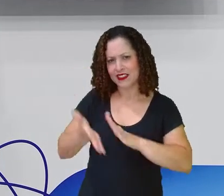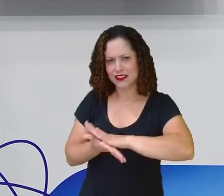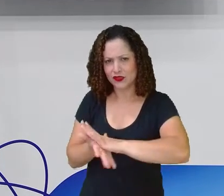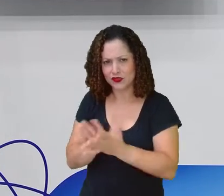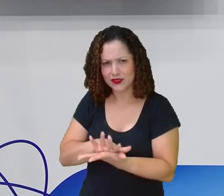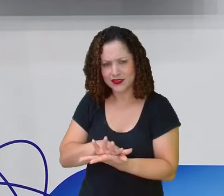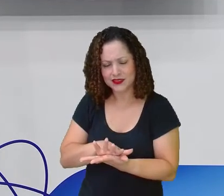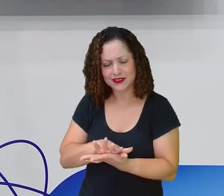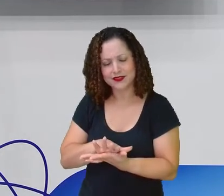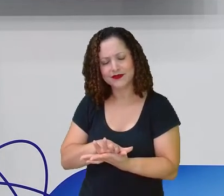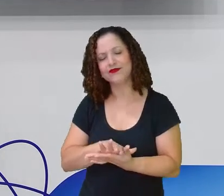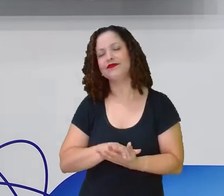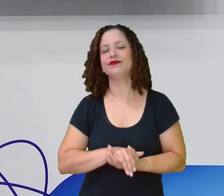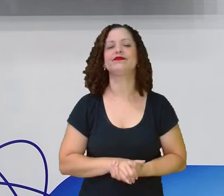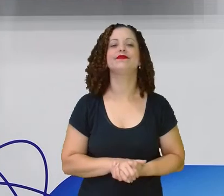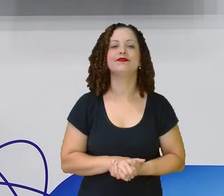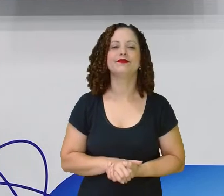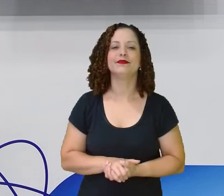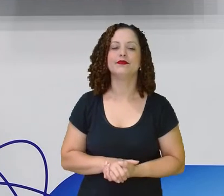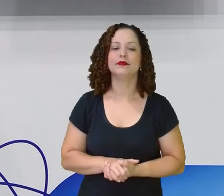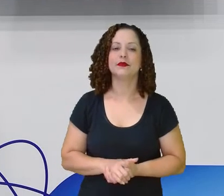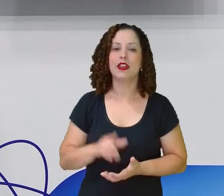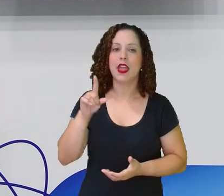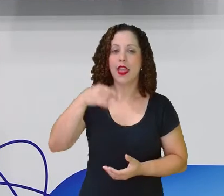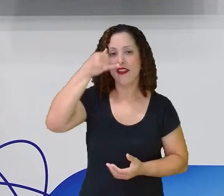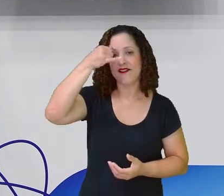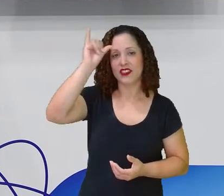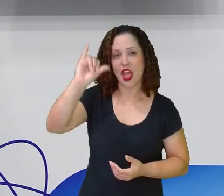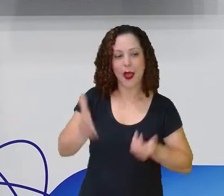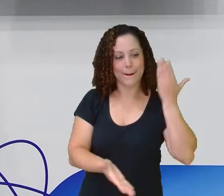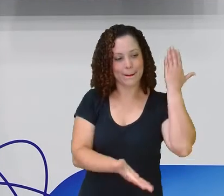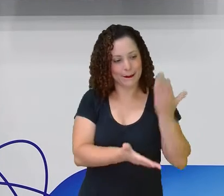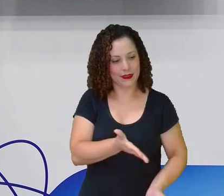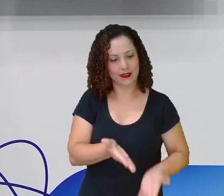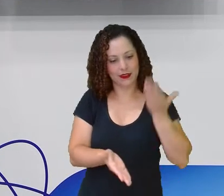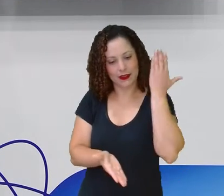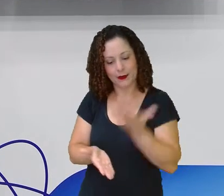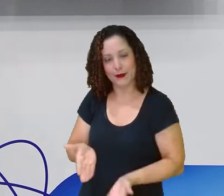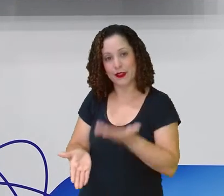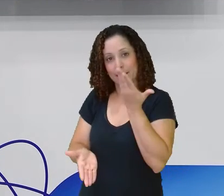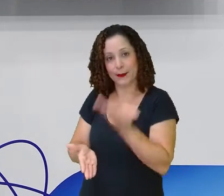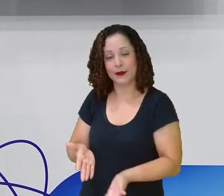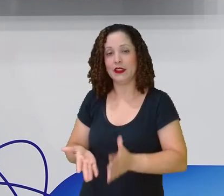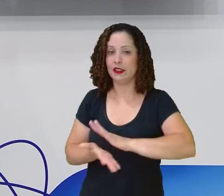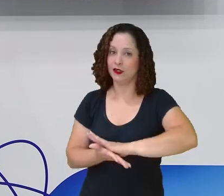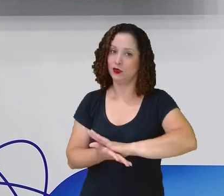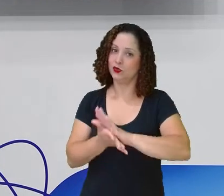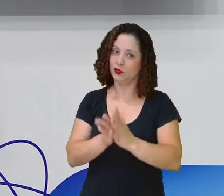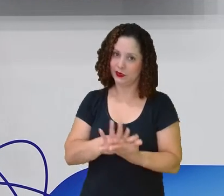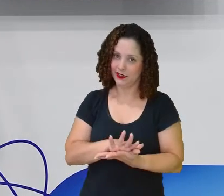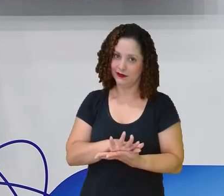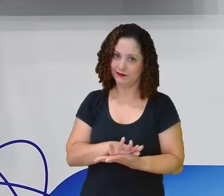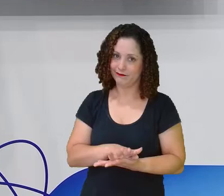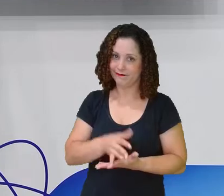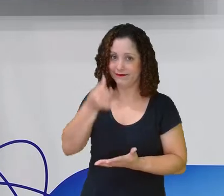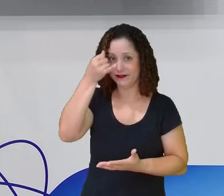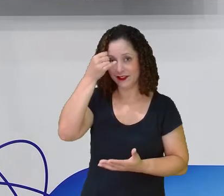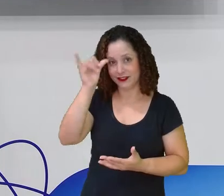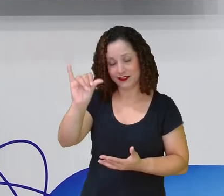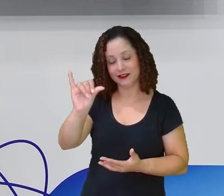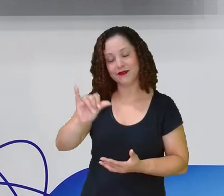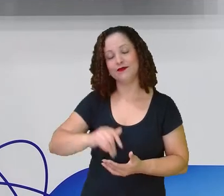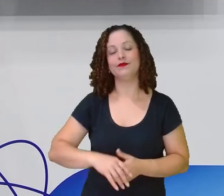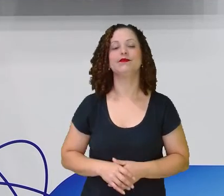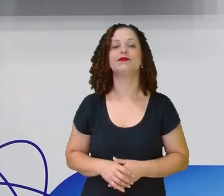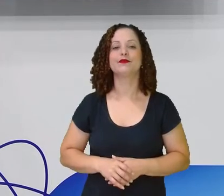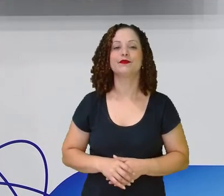naturais, sem levar prejuízos também para a natureza? E claro, se a gente leva prejuízo para a natureza, isso vai retornar